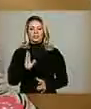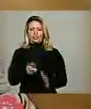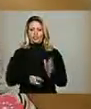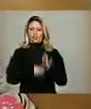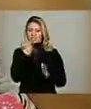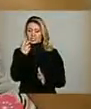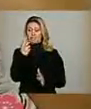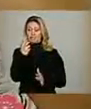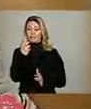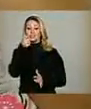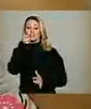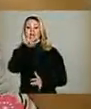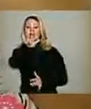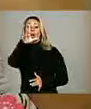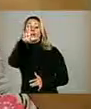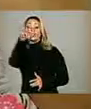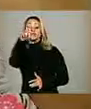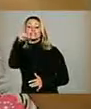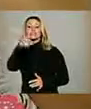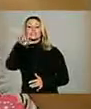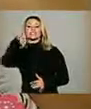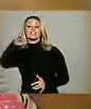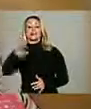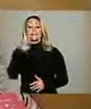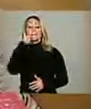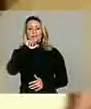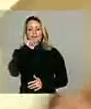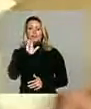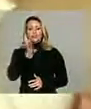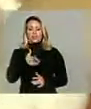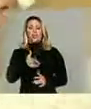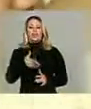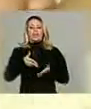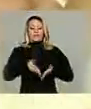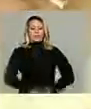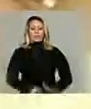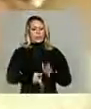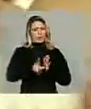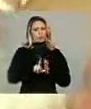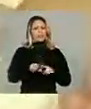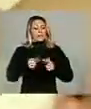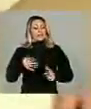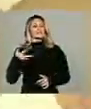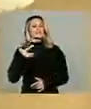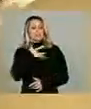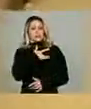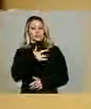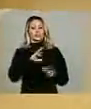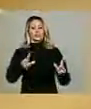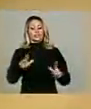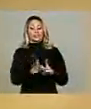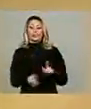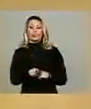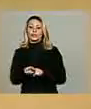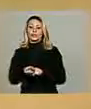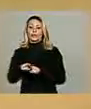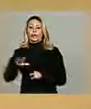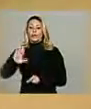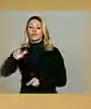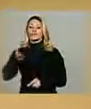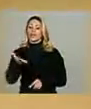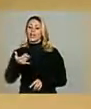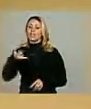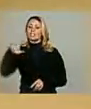Esta é a 5ª vez que Luzenir é mãe. Embora prematura, a filha nasceu saudável, diferente do irmão mais velho, hoje